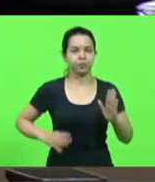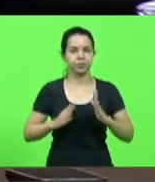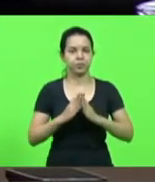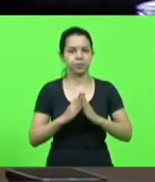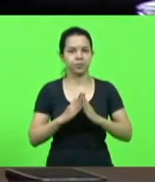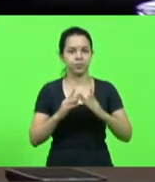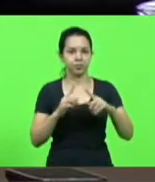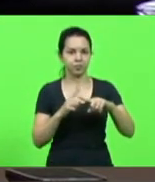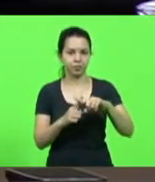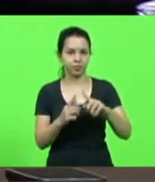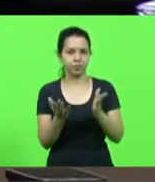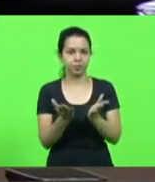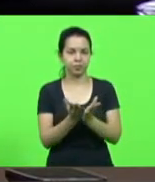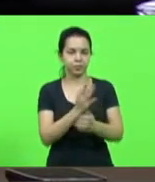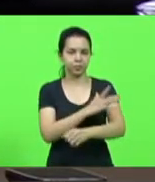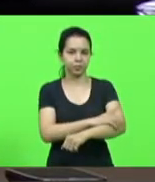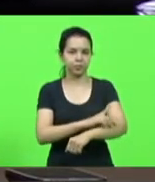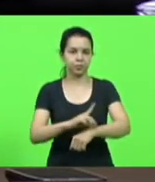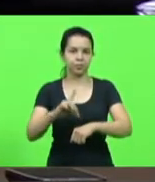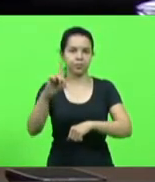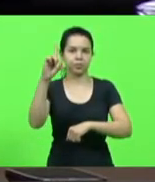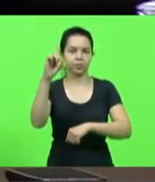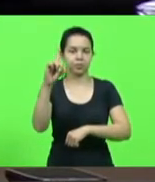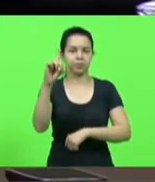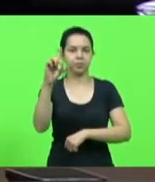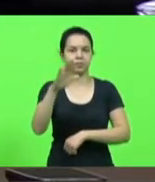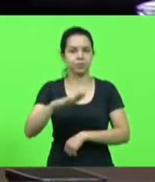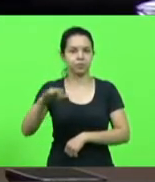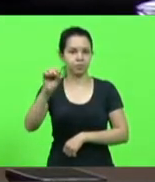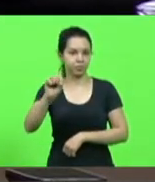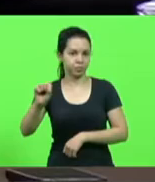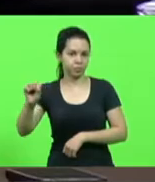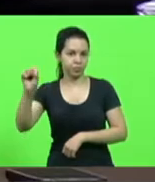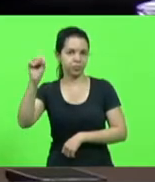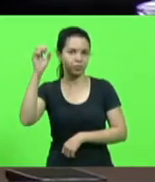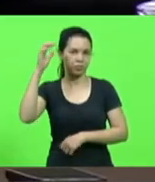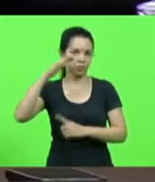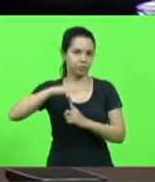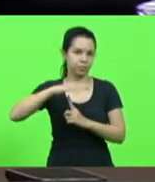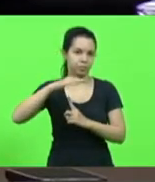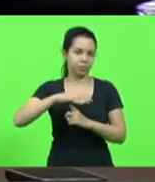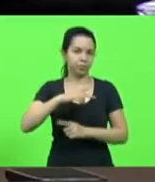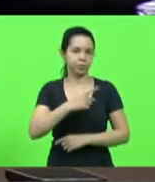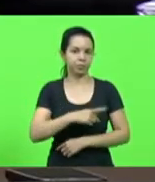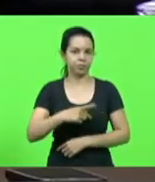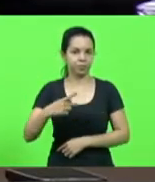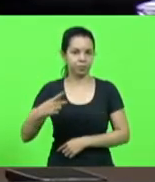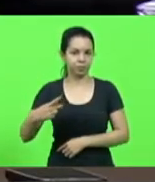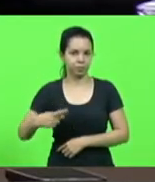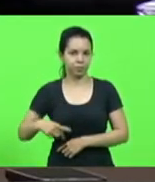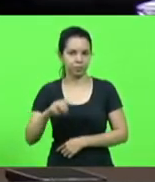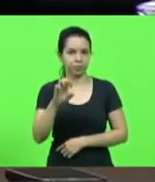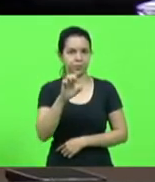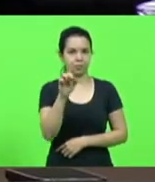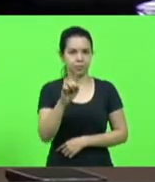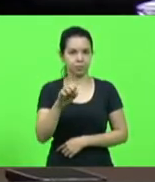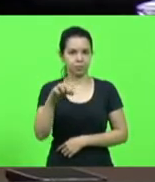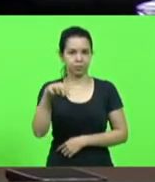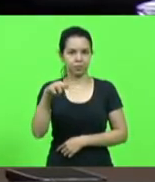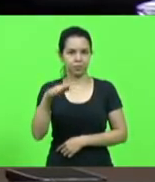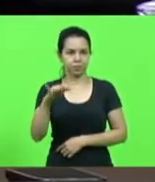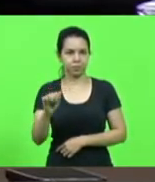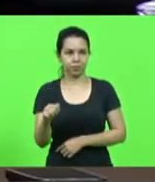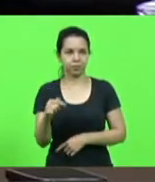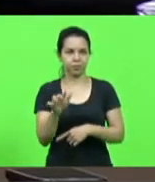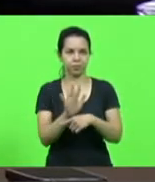Assembleia de Deus de Santa Catarina e Sudoeste do Paraná, pastor Ezequiel Montanha. No decorrer, foi exibido o vídeo da música O Senhor é